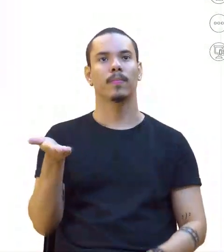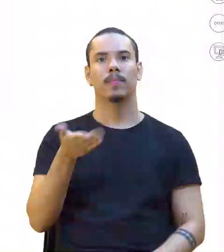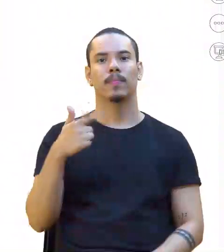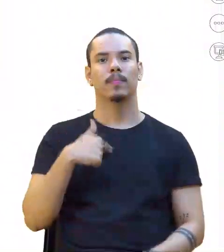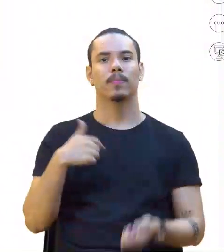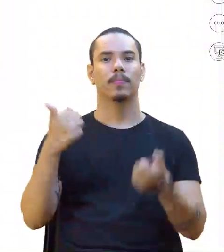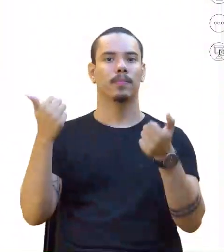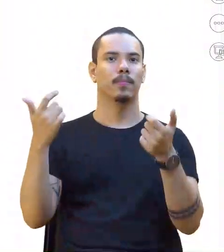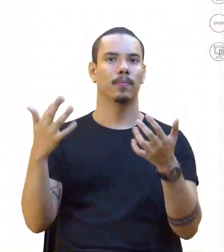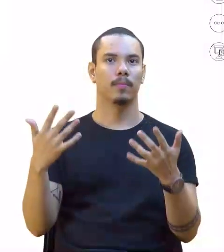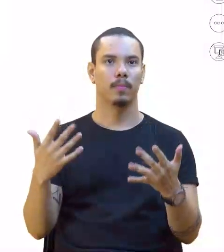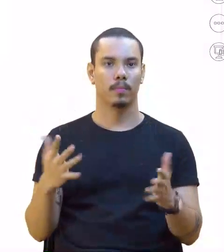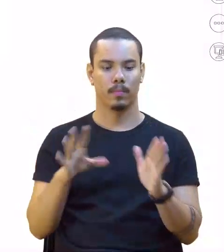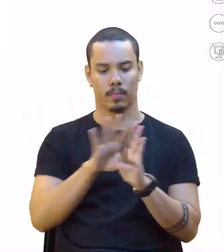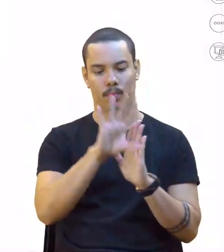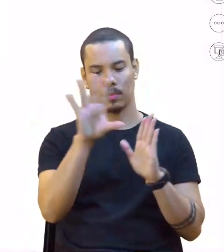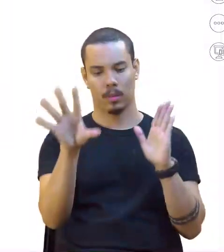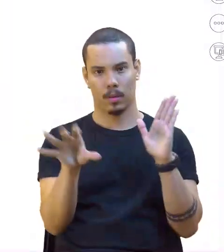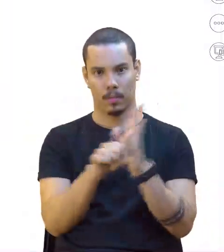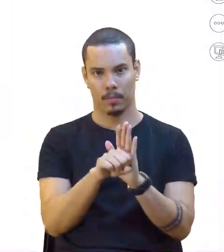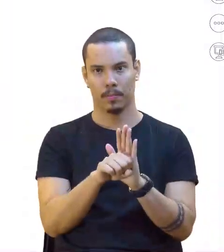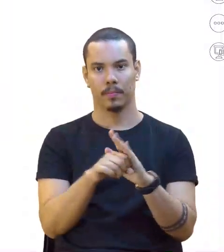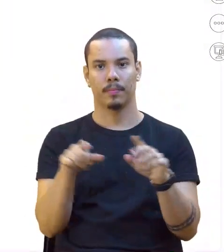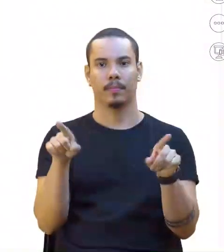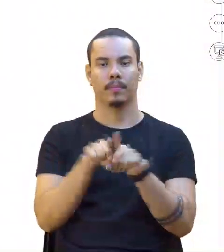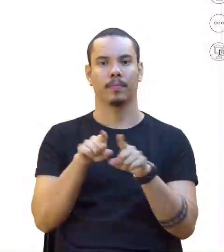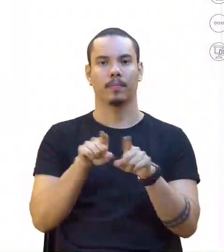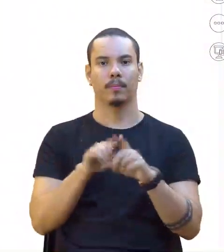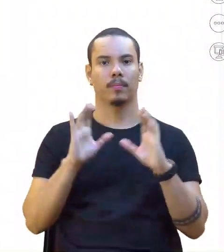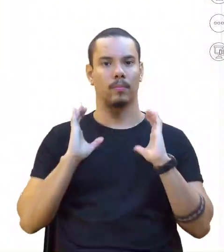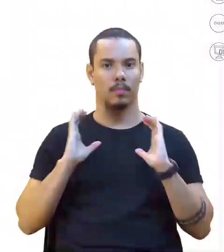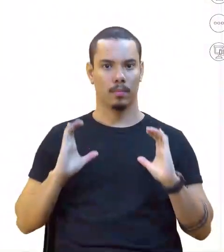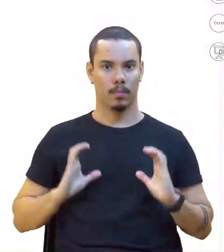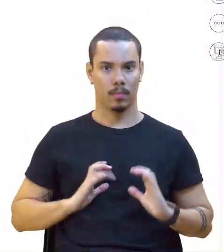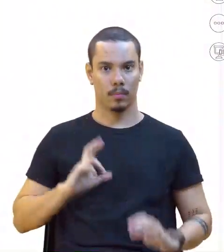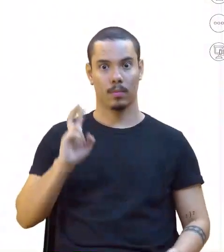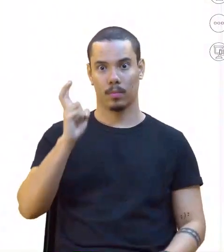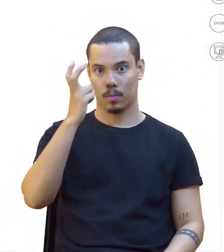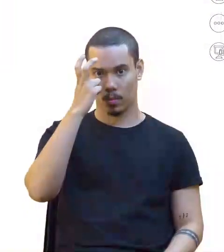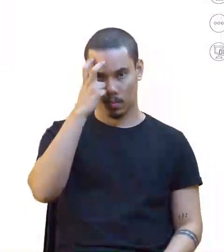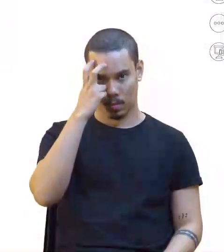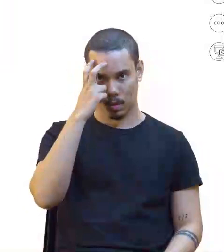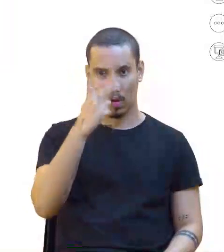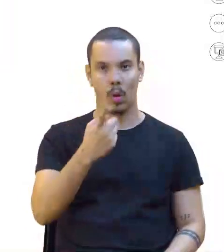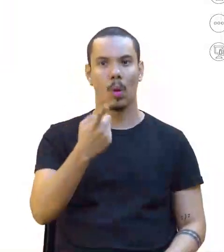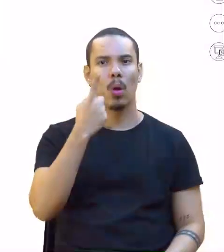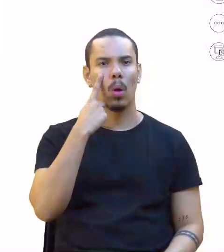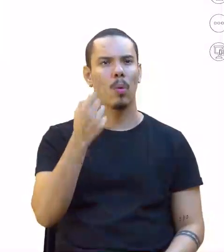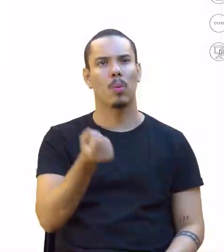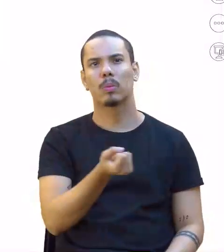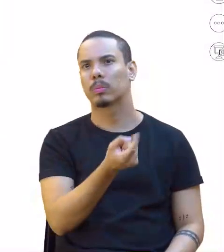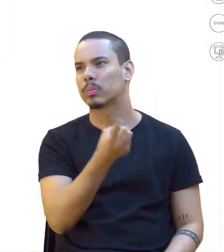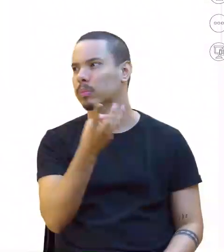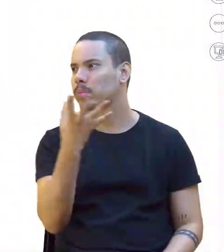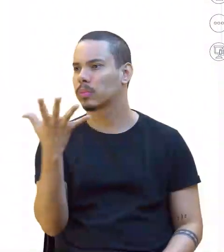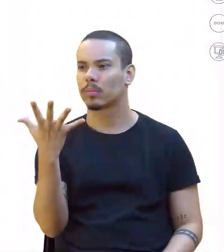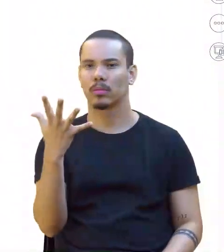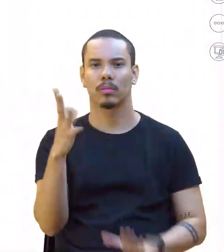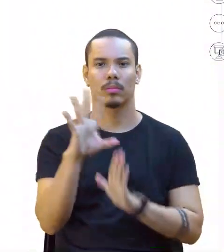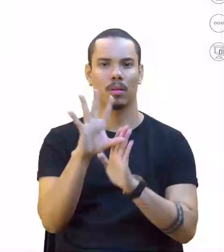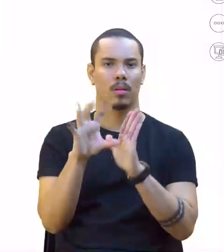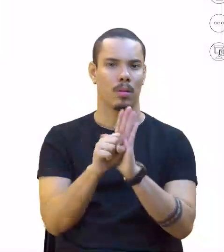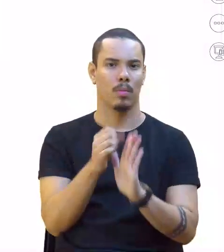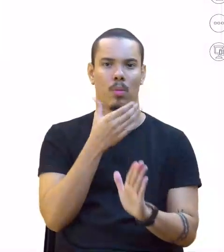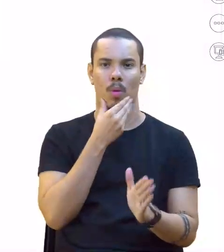os símbolos e os comportamentos culturais. Gente, quantos símbolos o homem cria?